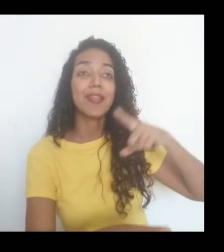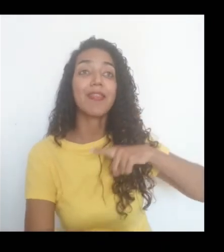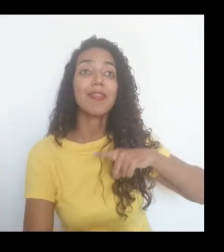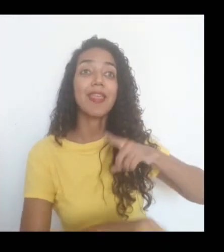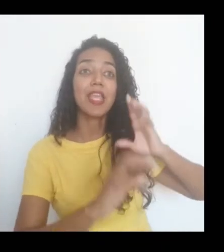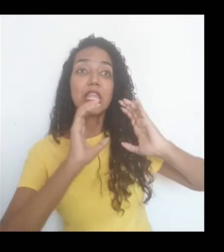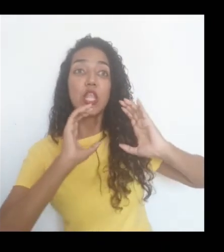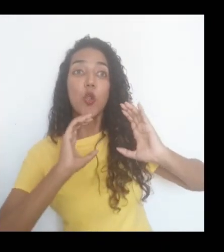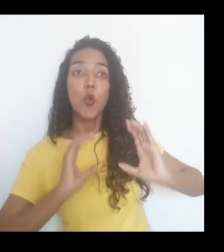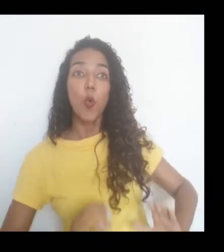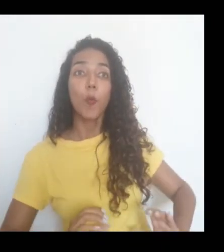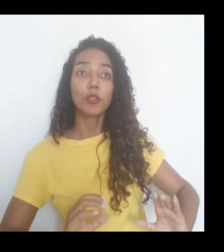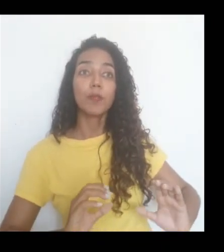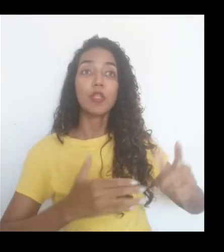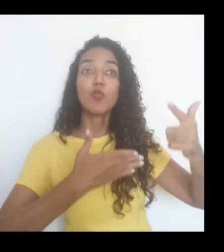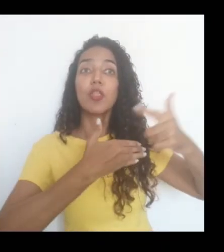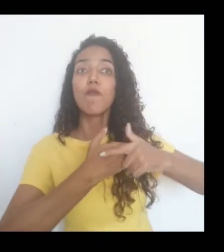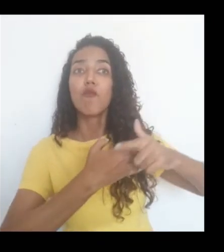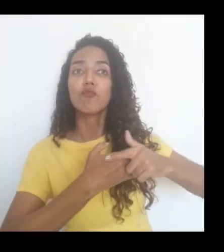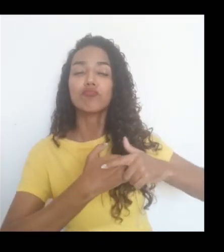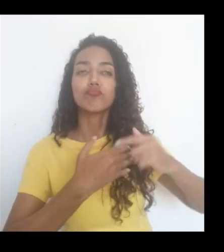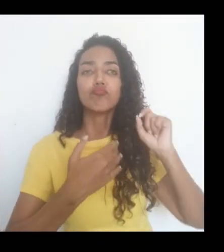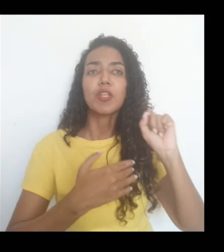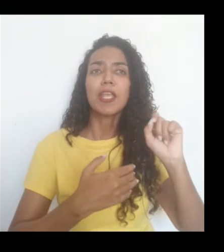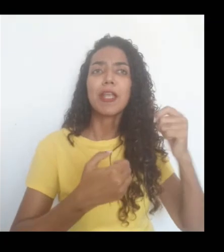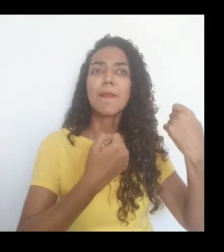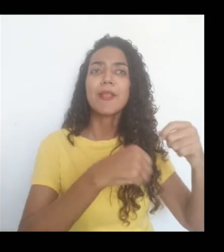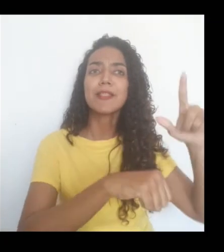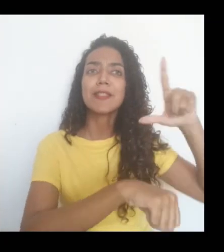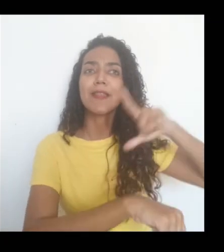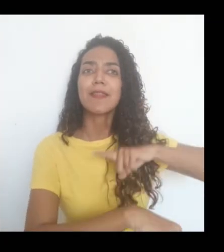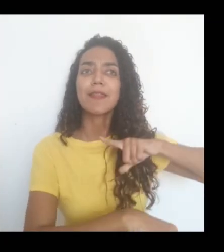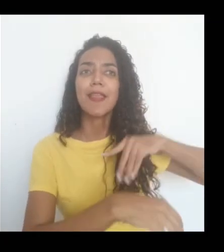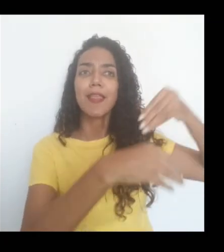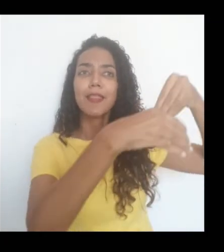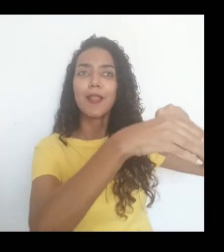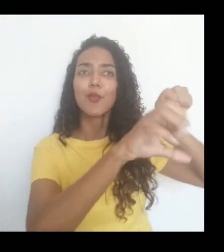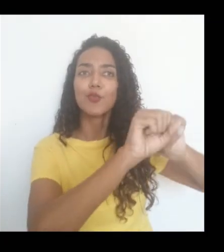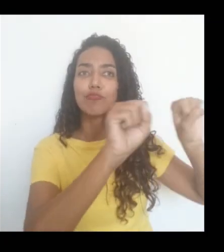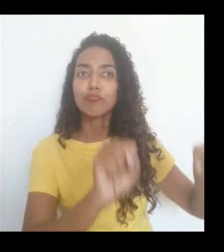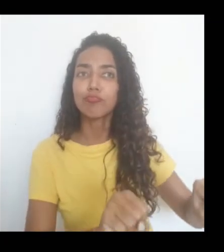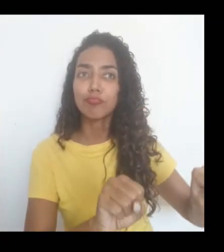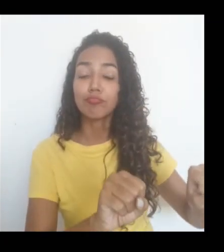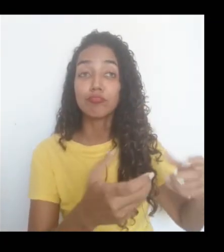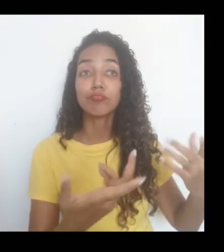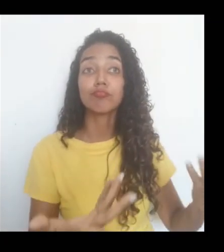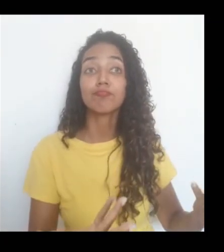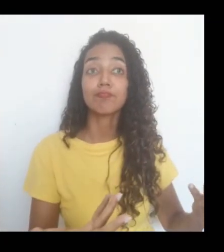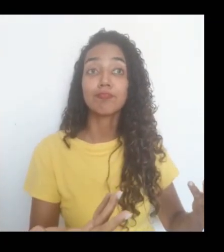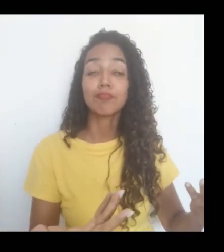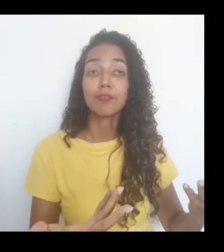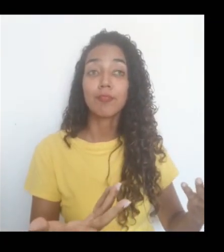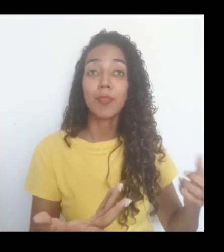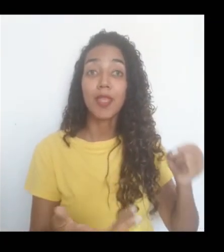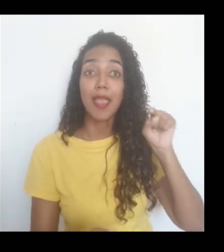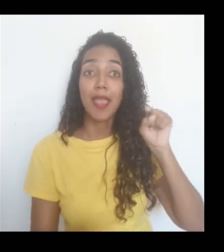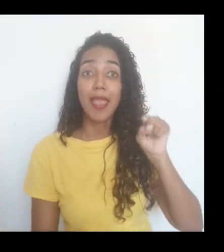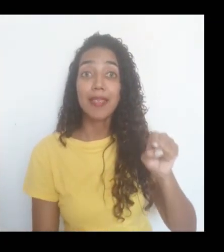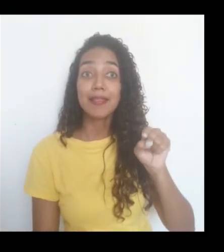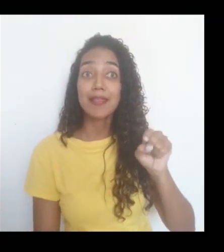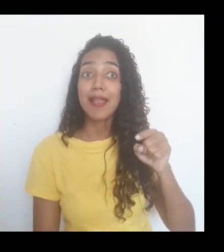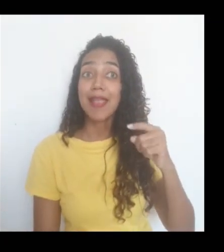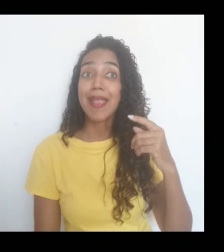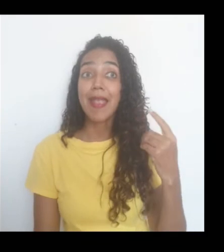meus métodos. Essa é que é a grande chave para o mapeamento de sistemas